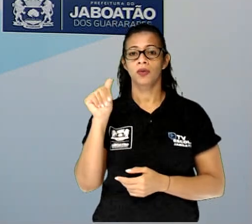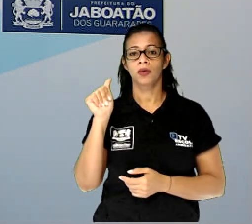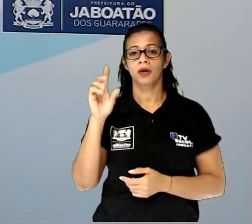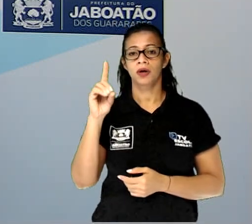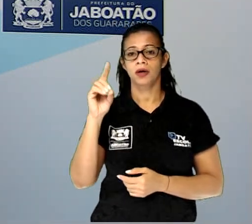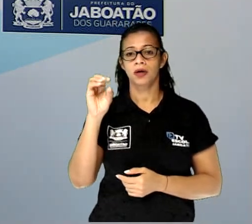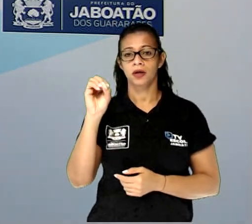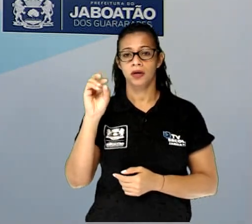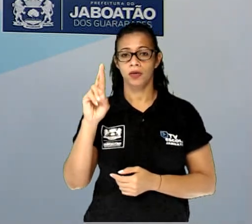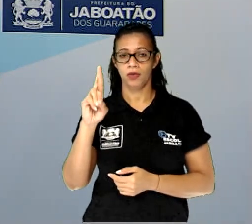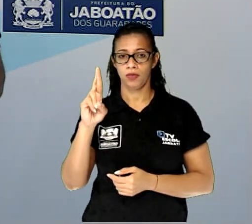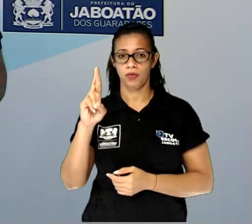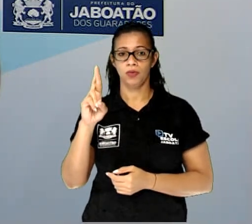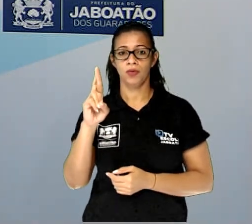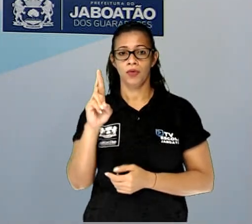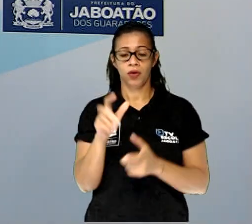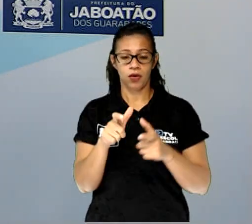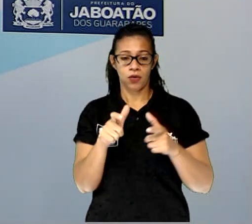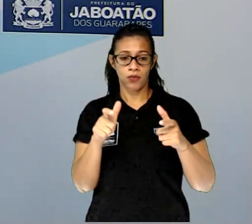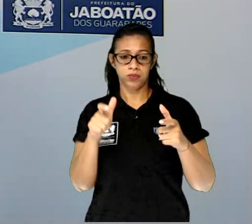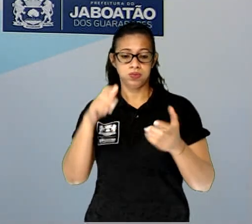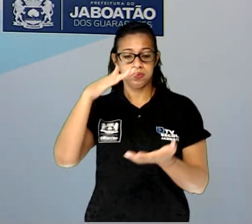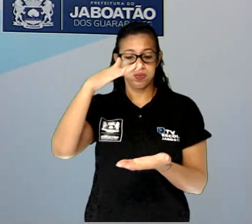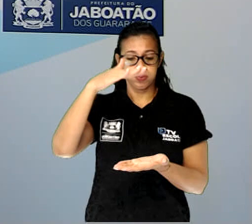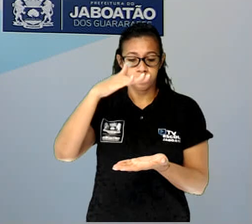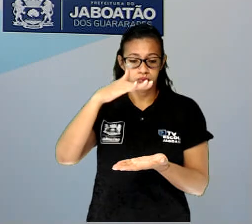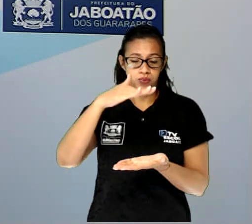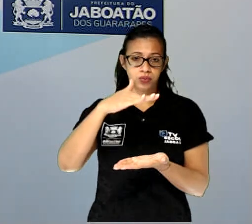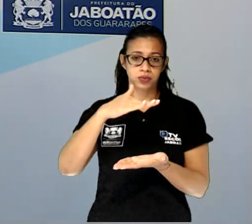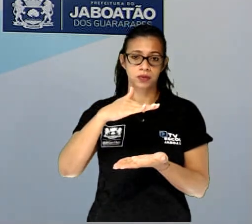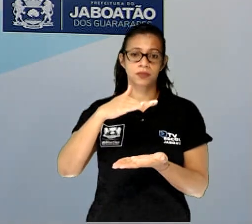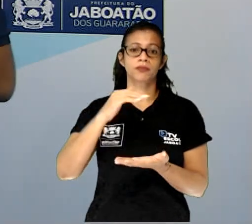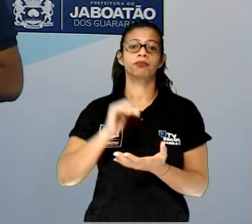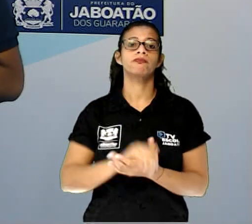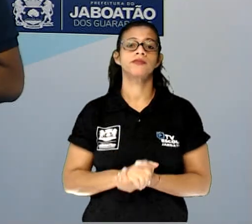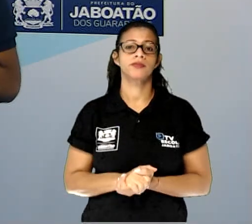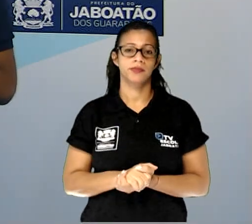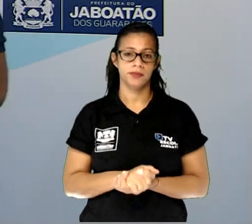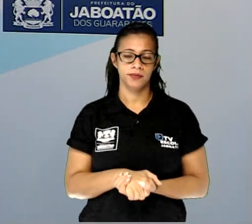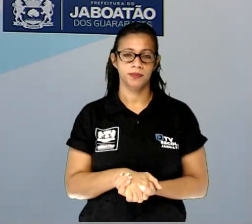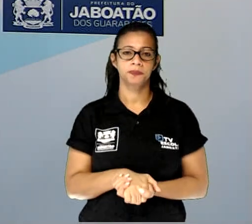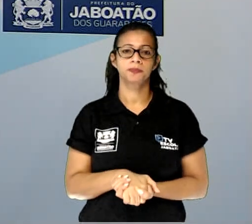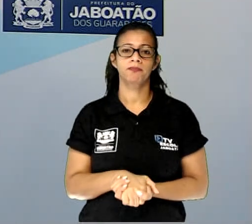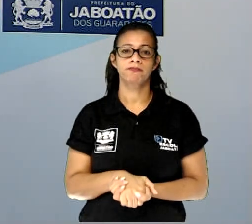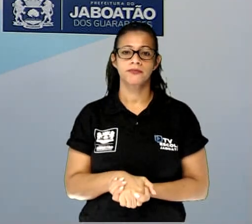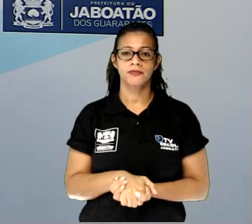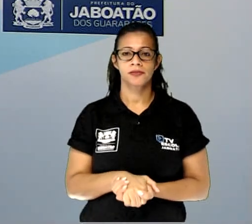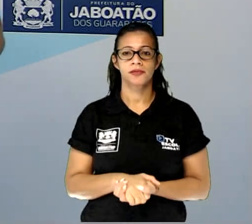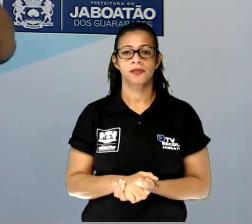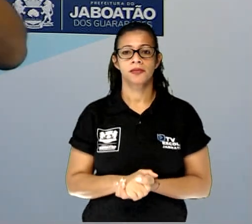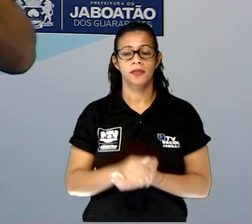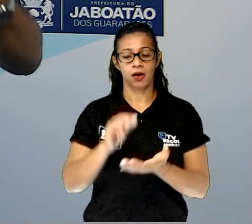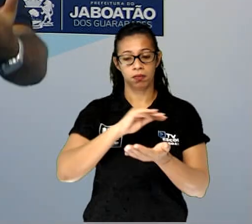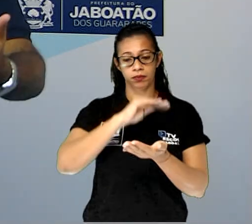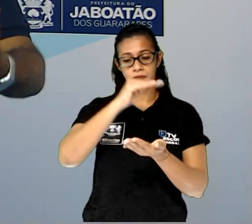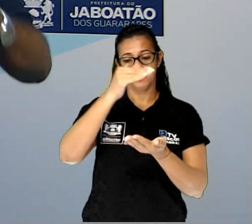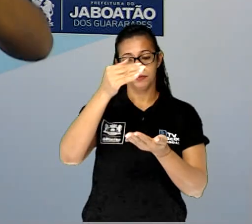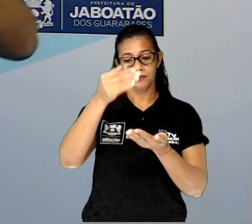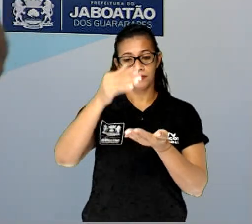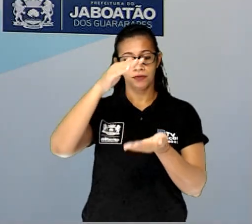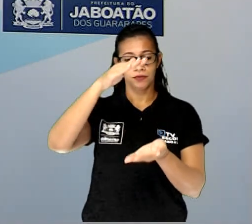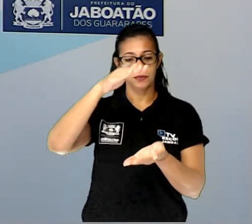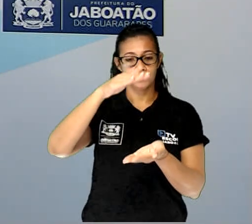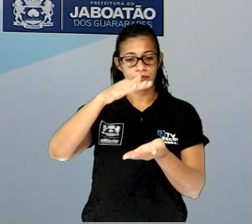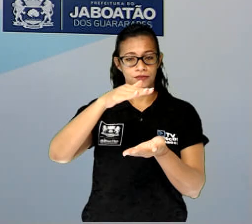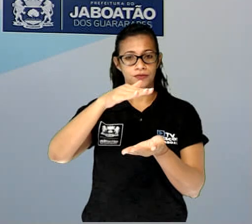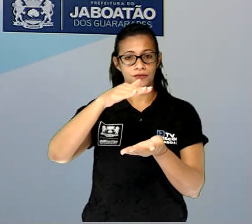se achatem. Isso pode fazer que a Terra assuma esse formato aí, o formato de geóide. Não